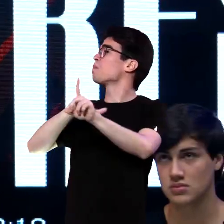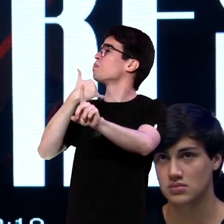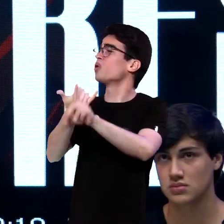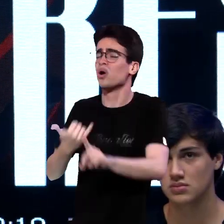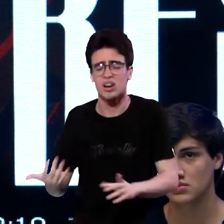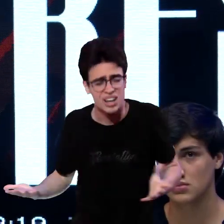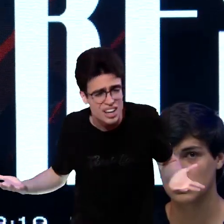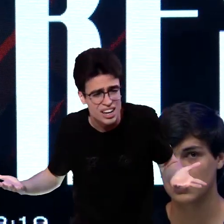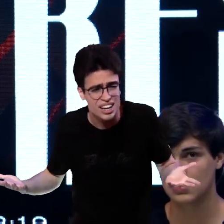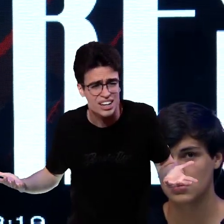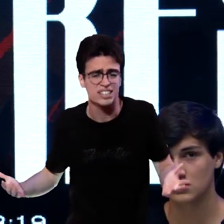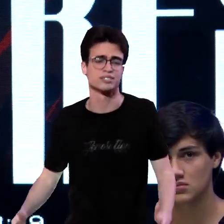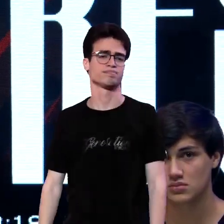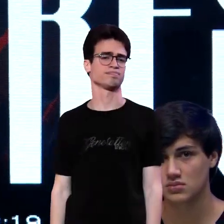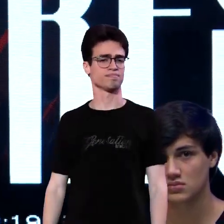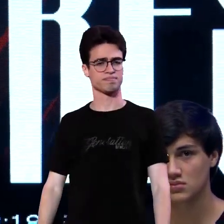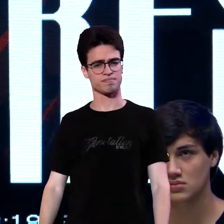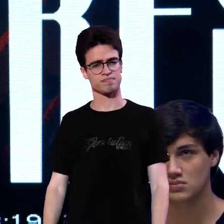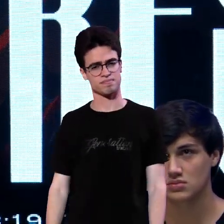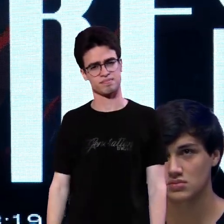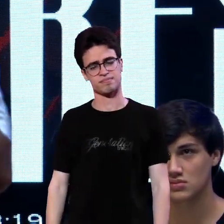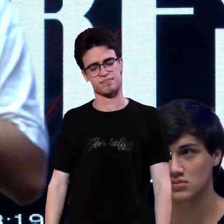escola?